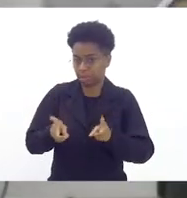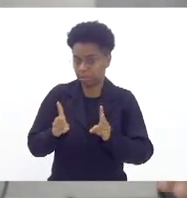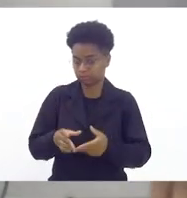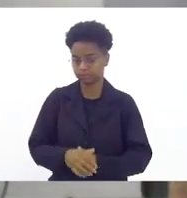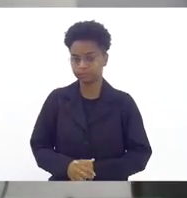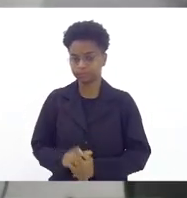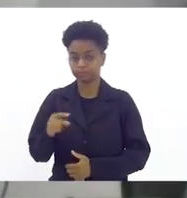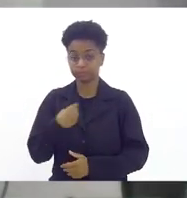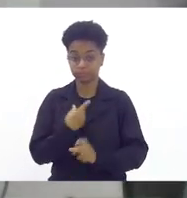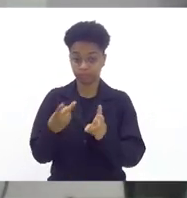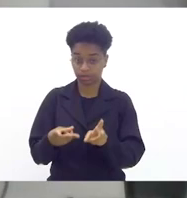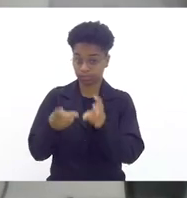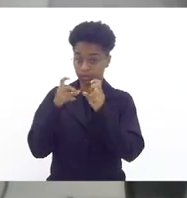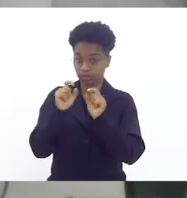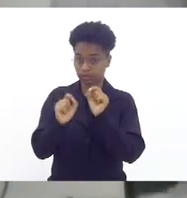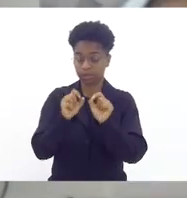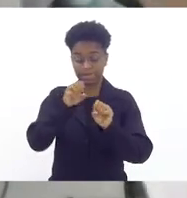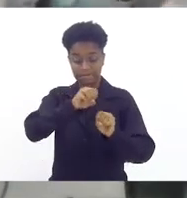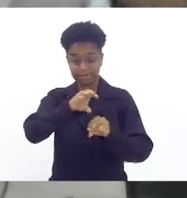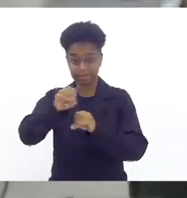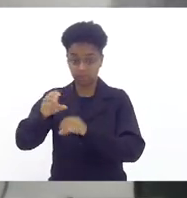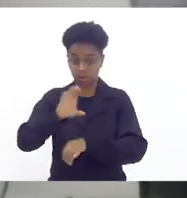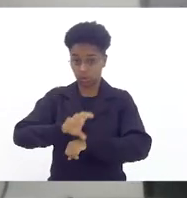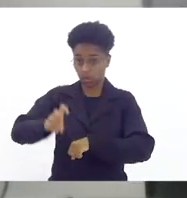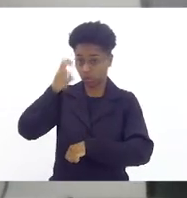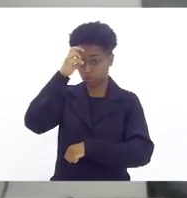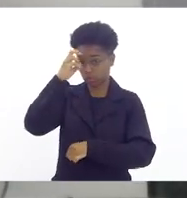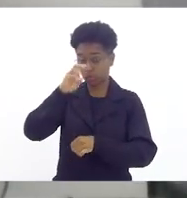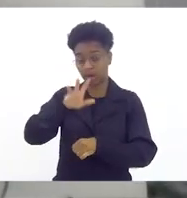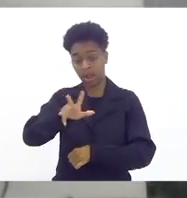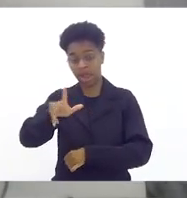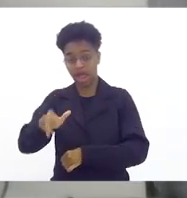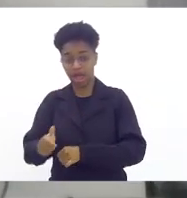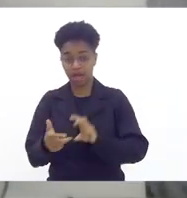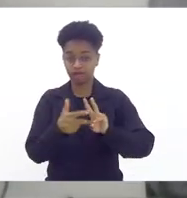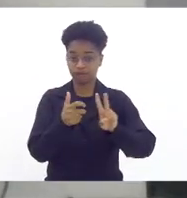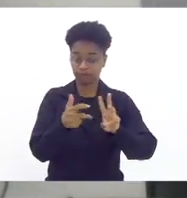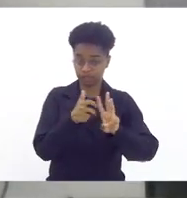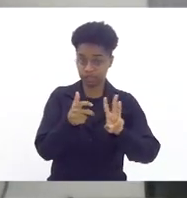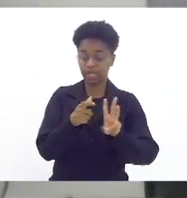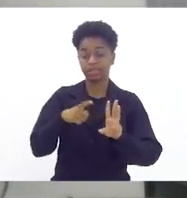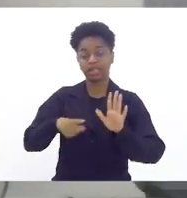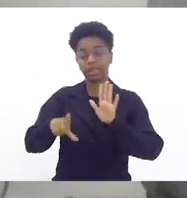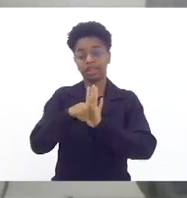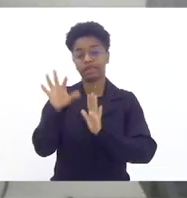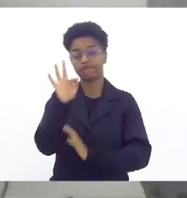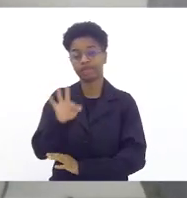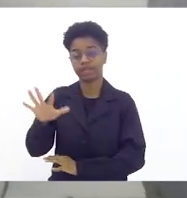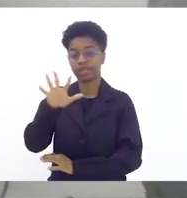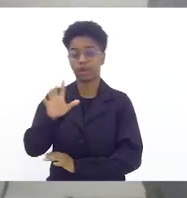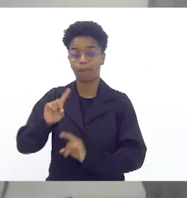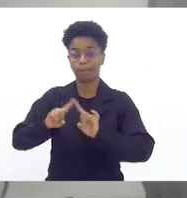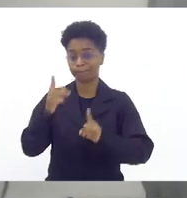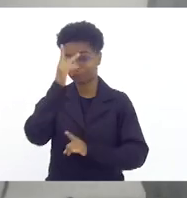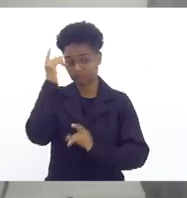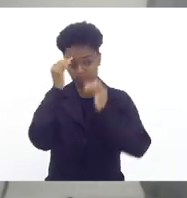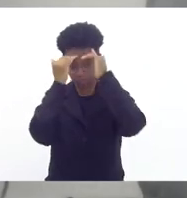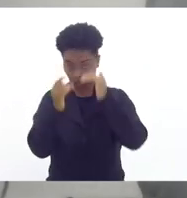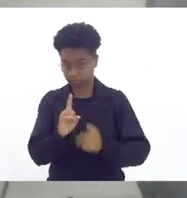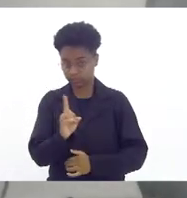que o ensino da cultura afro-indígena existia uma lei federal que não era cumprida. Então, o que a gente fez na lei estadual?